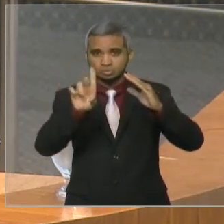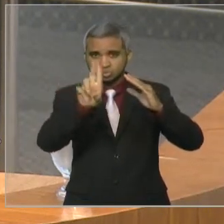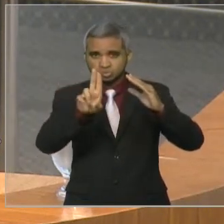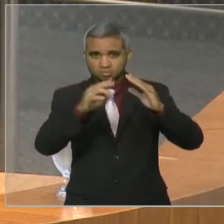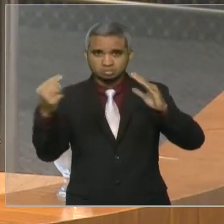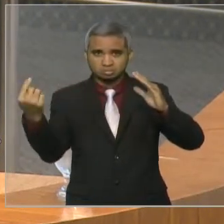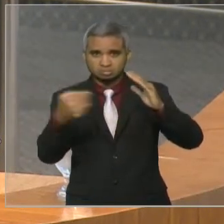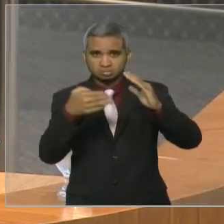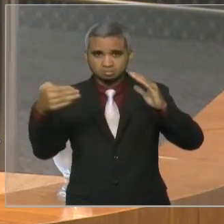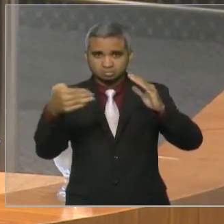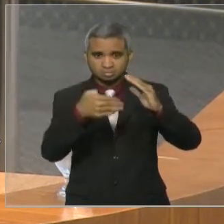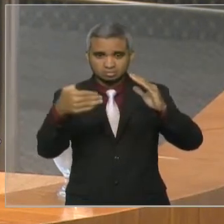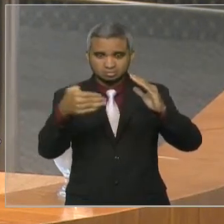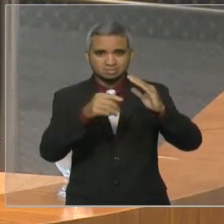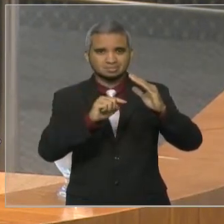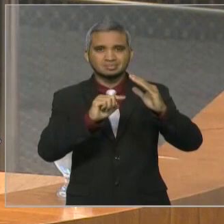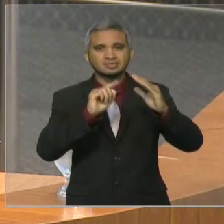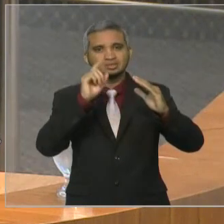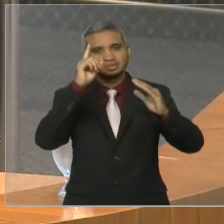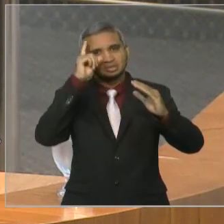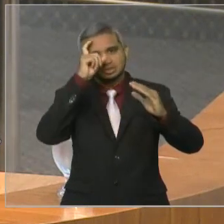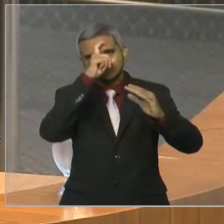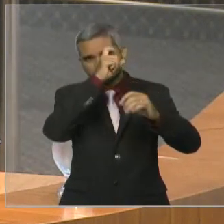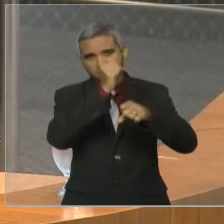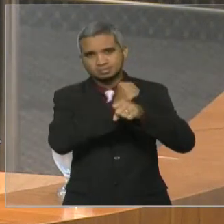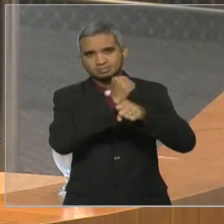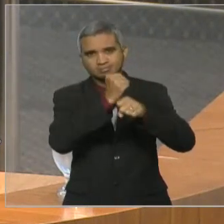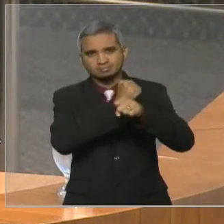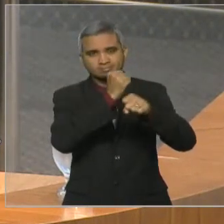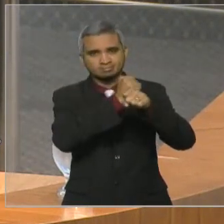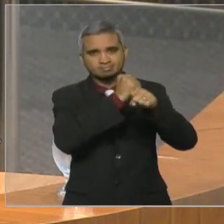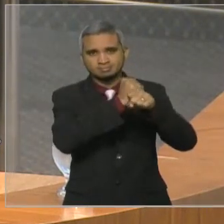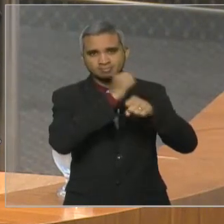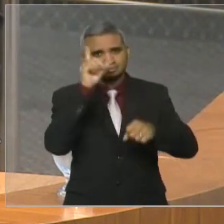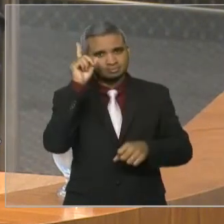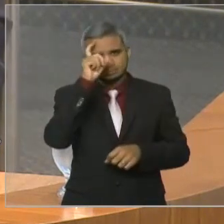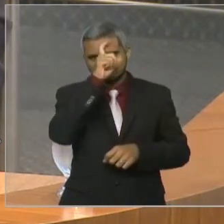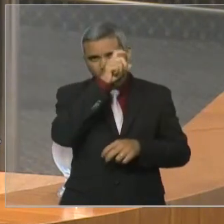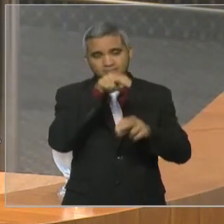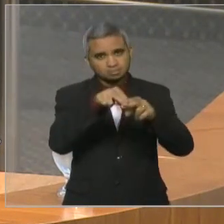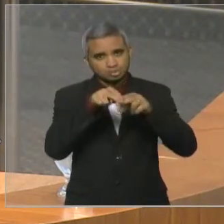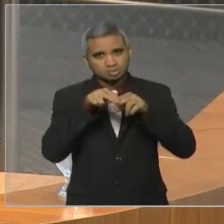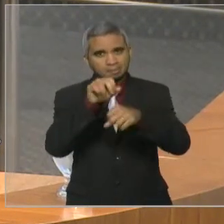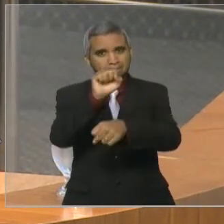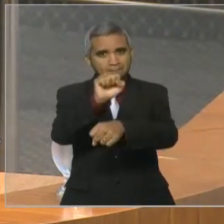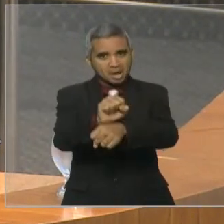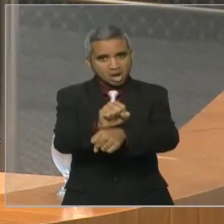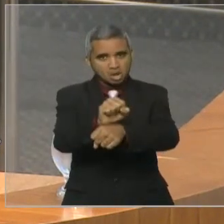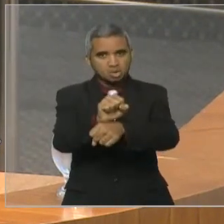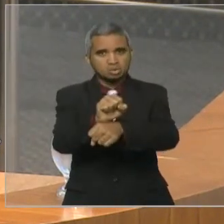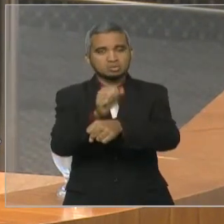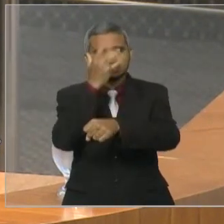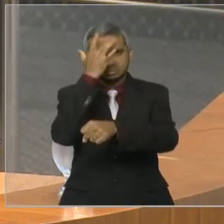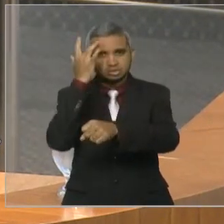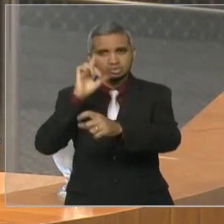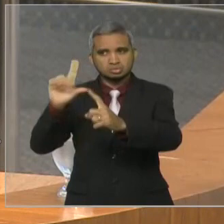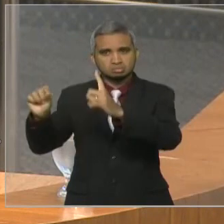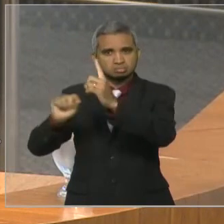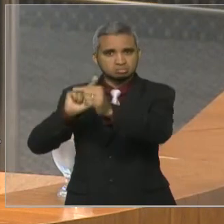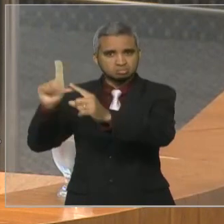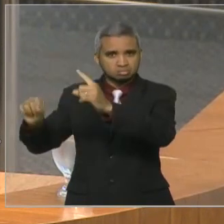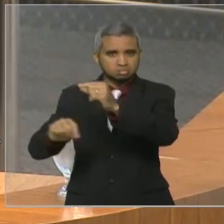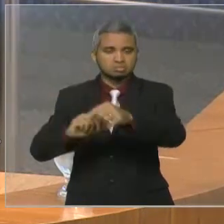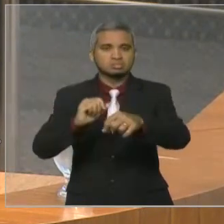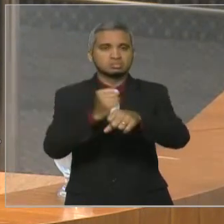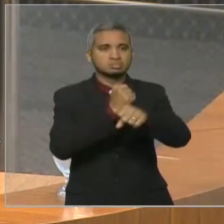está tendo reforma. Então, ali estão as atividades suspensas, mas os serviços foram realocados para as outras unidades